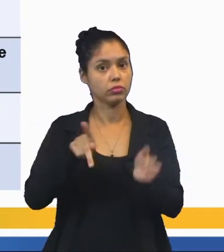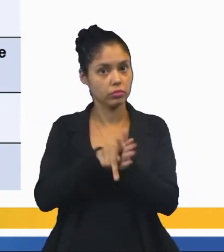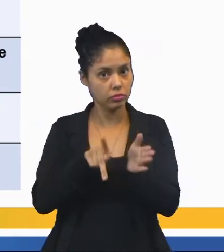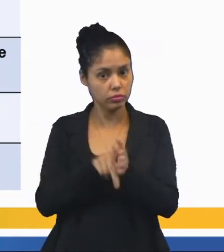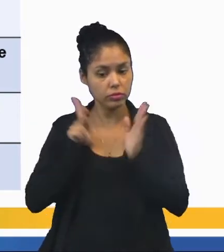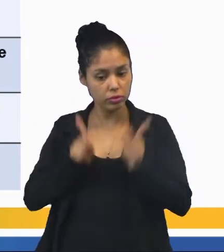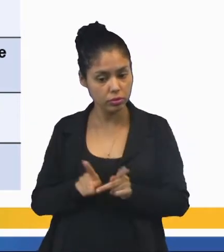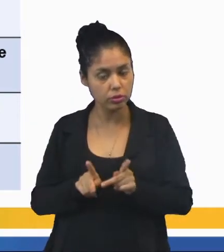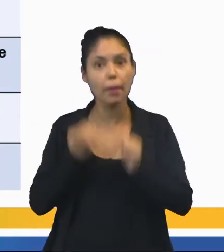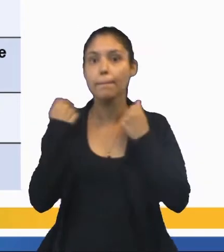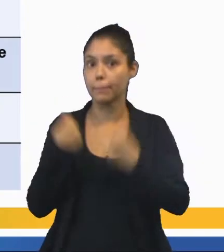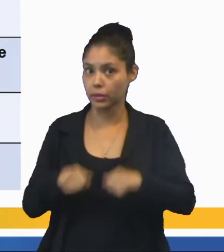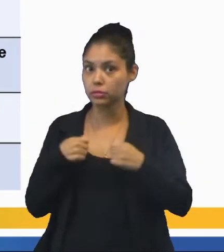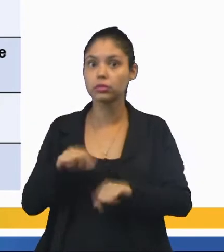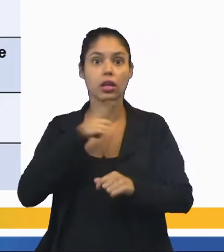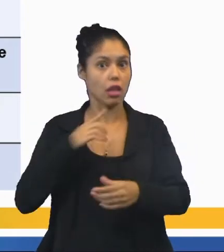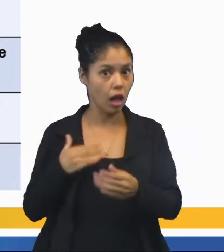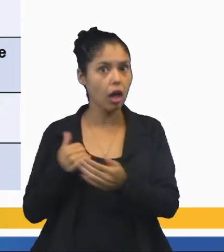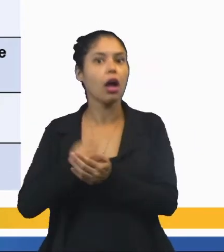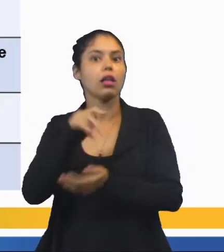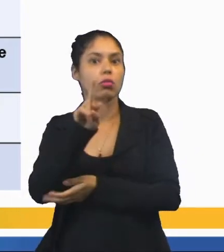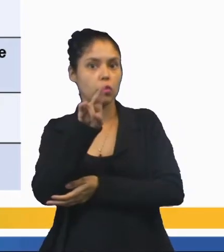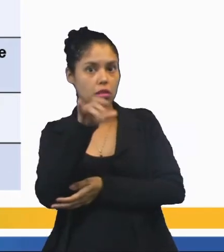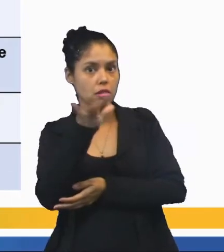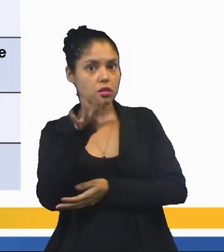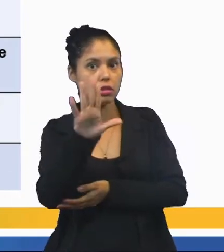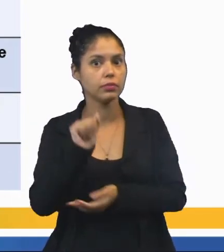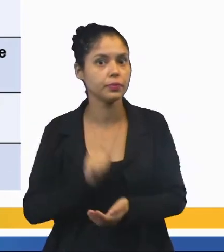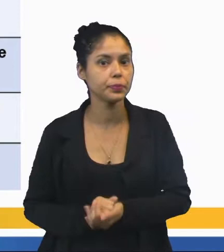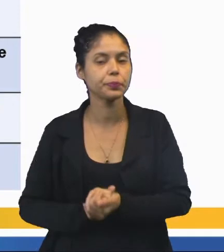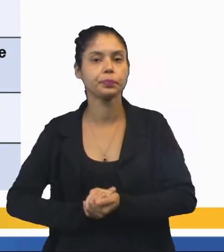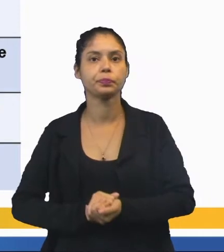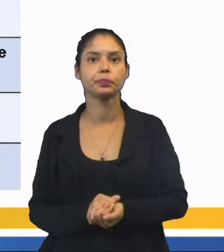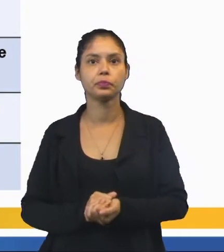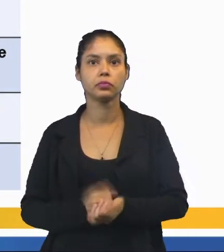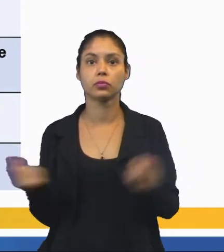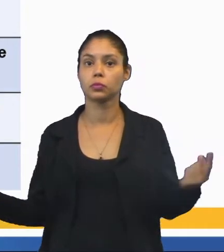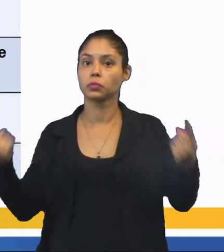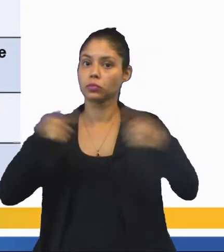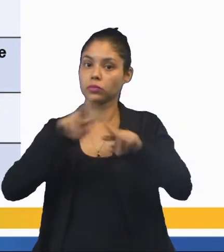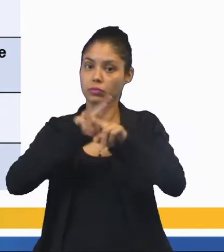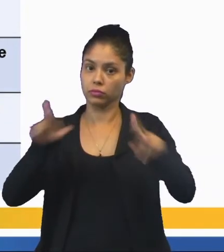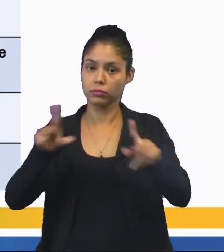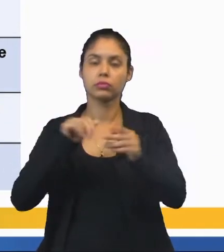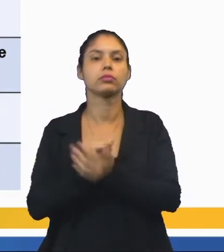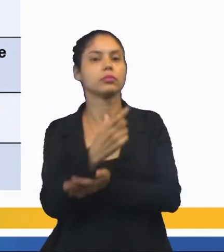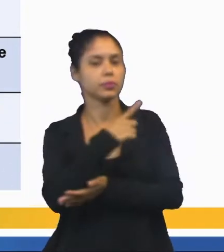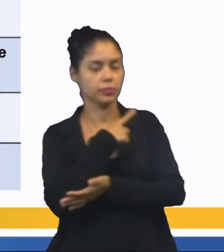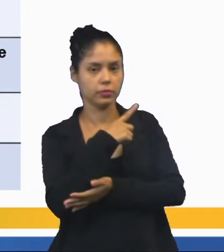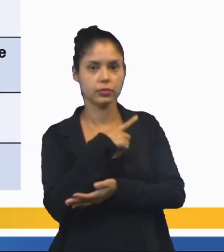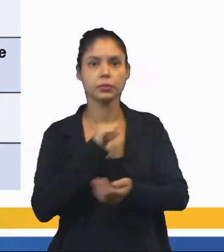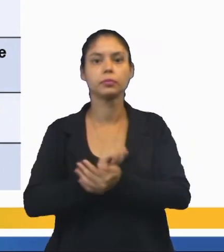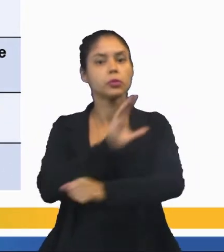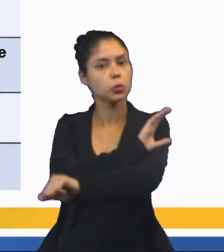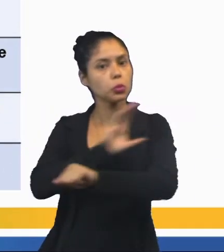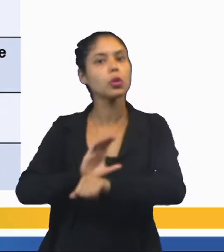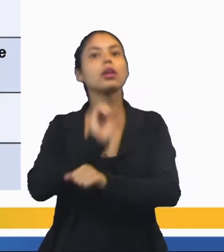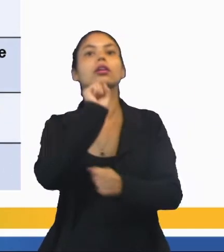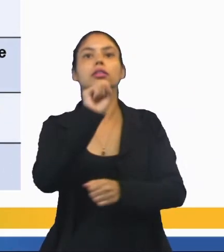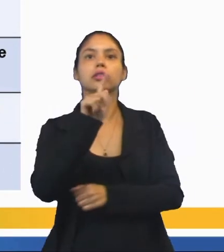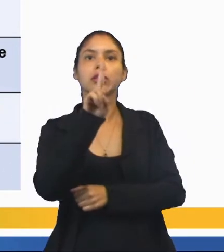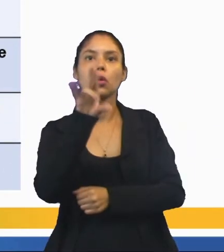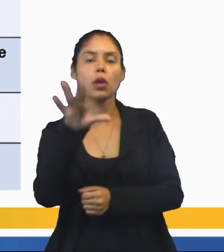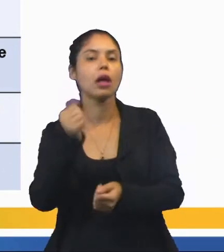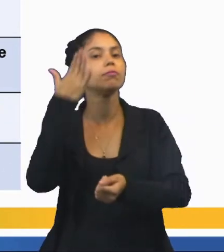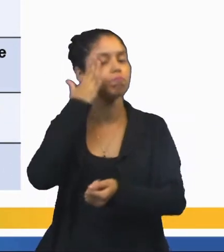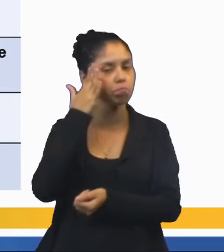posicionamento dela precisa se atualizar, não é? E, contrapartida, a cultura secular